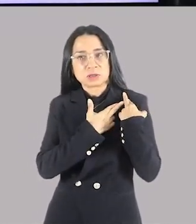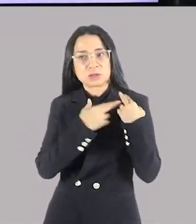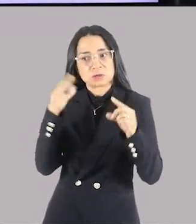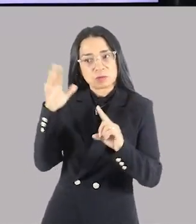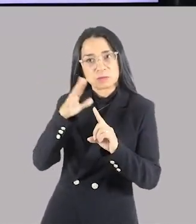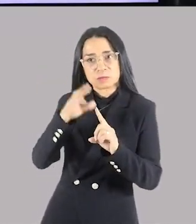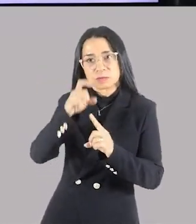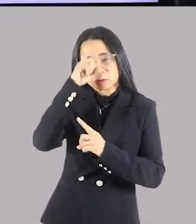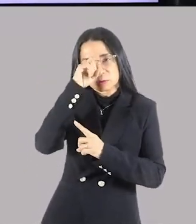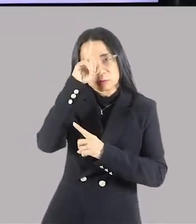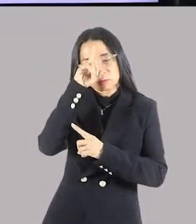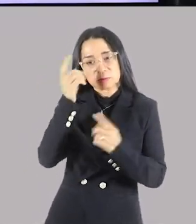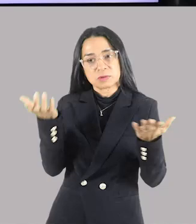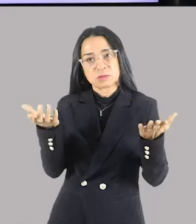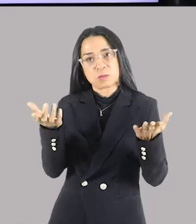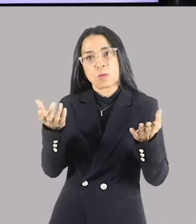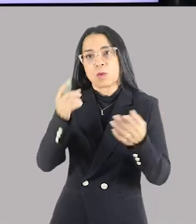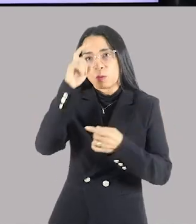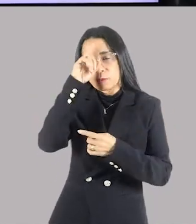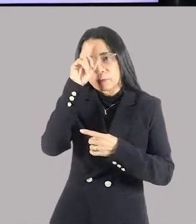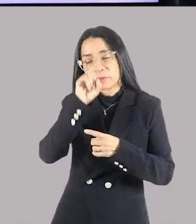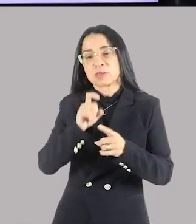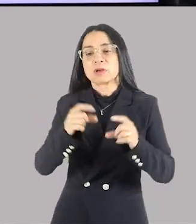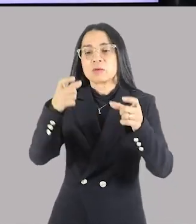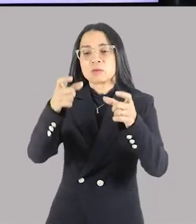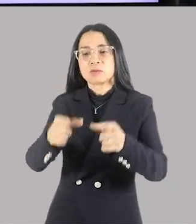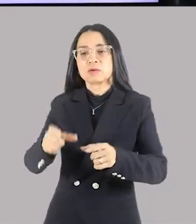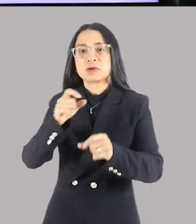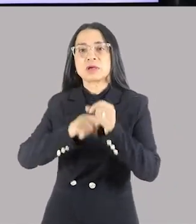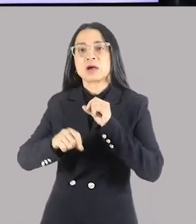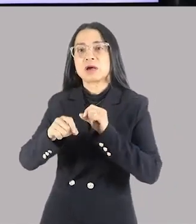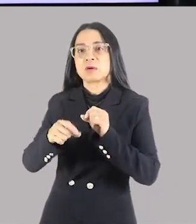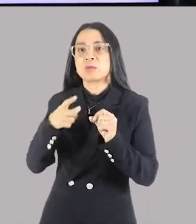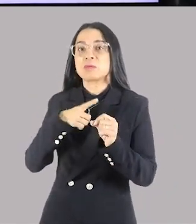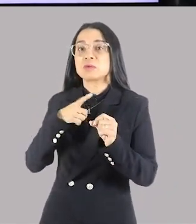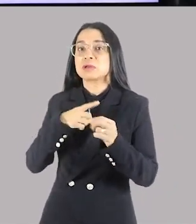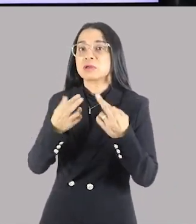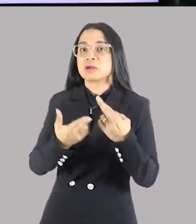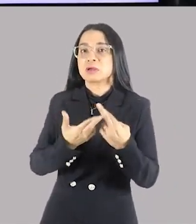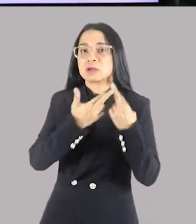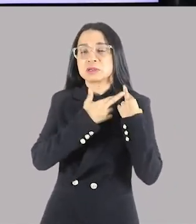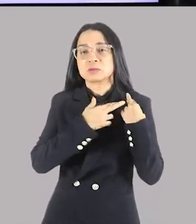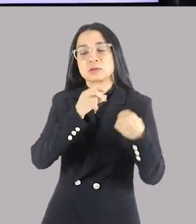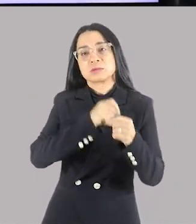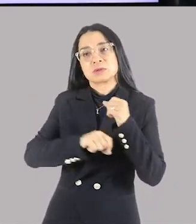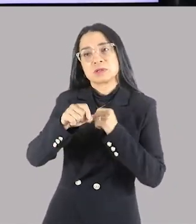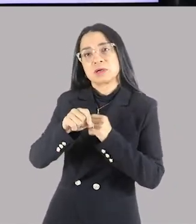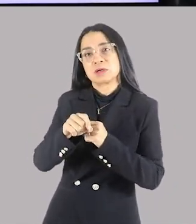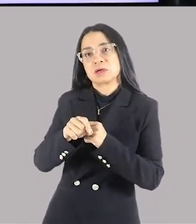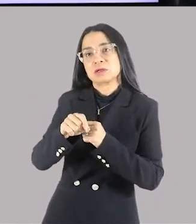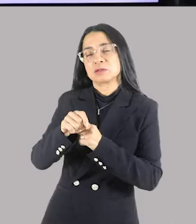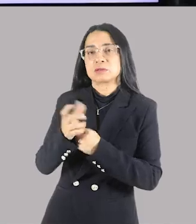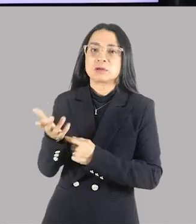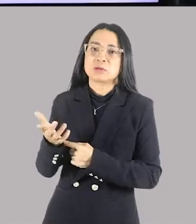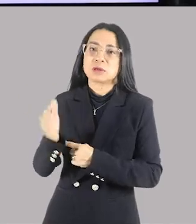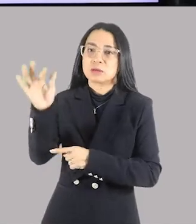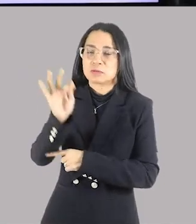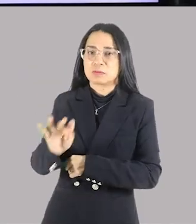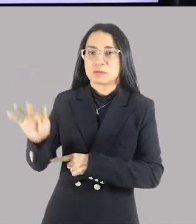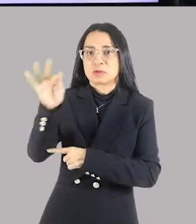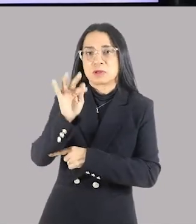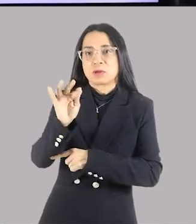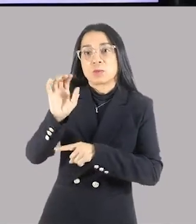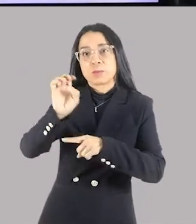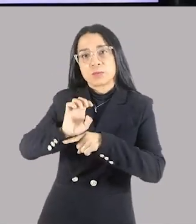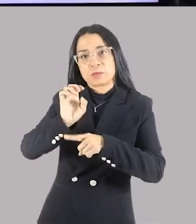órgão e é submetido a alguma entidade administrativa, como, por exemplo, a União, os estados, os municípios. Existem,